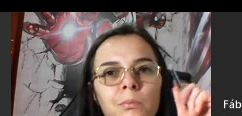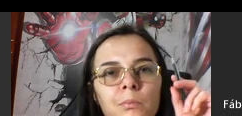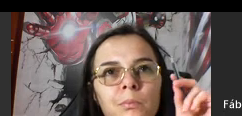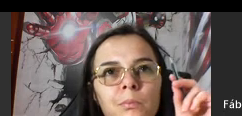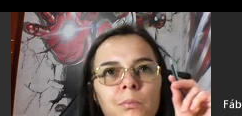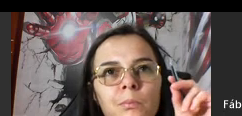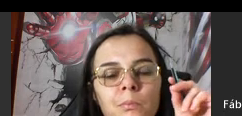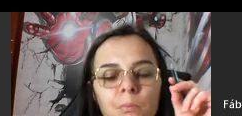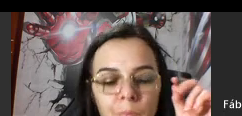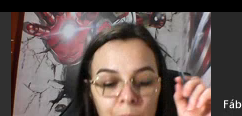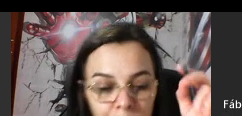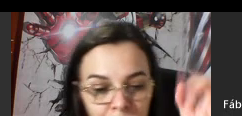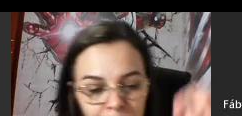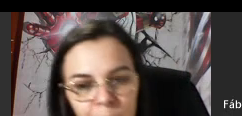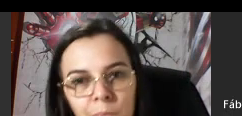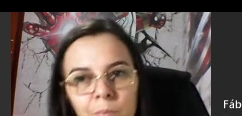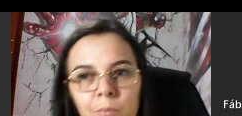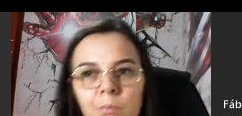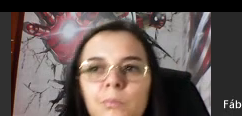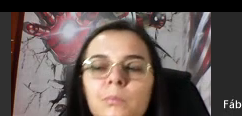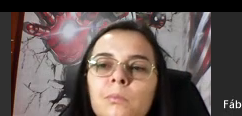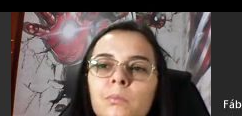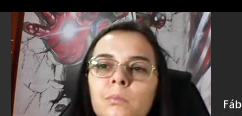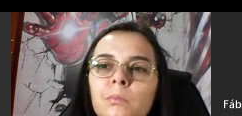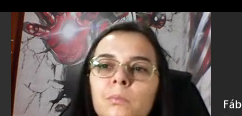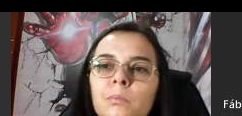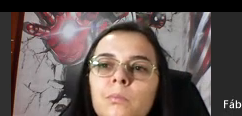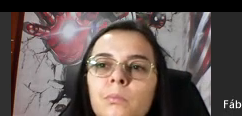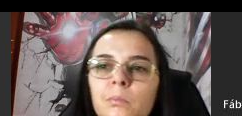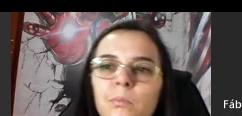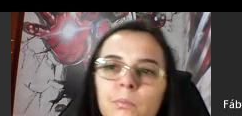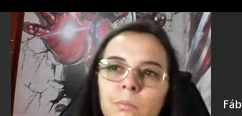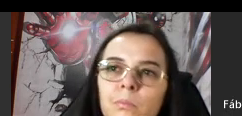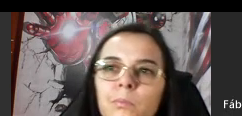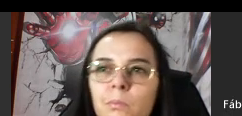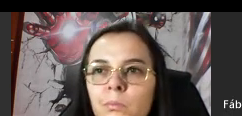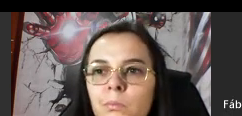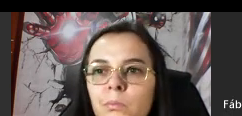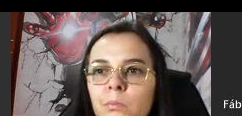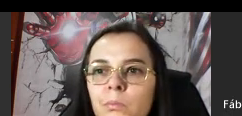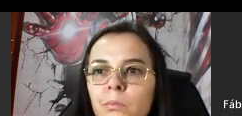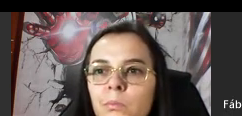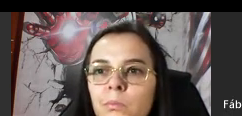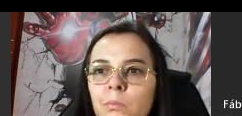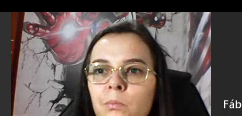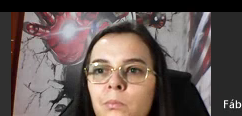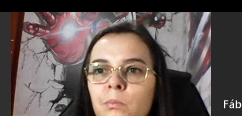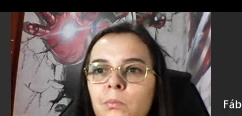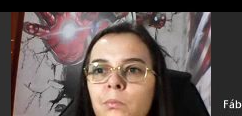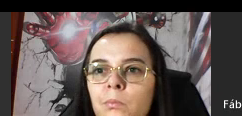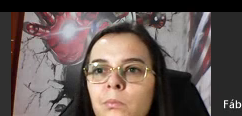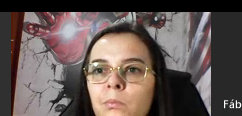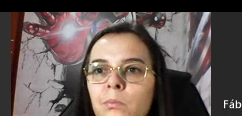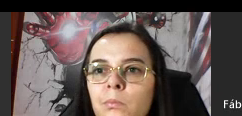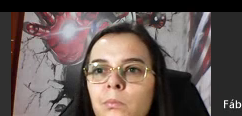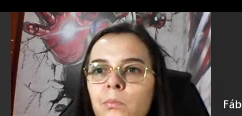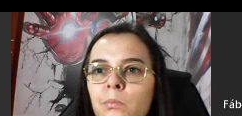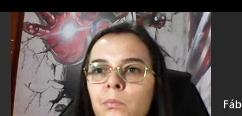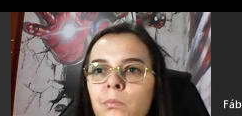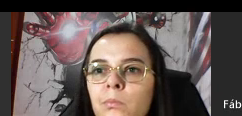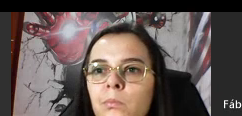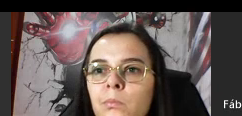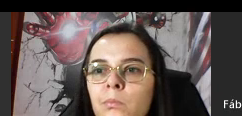Então, pessoal, essa foi a nossa primeira aula prática. No início, é assim mesmo, né? Quando a